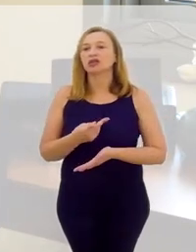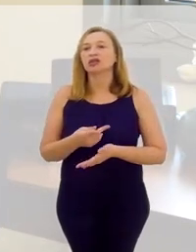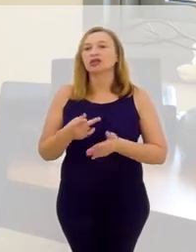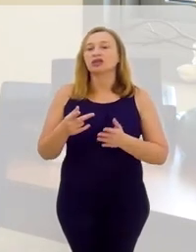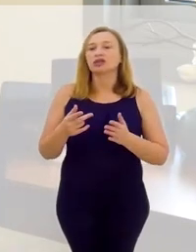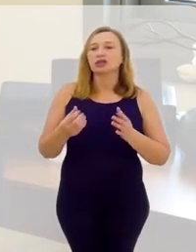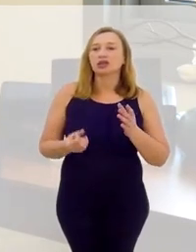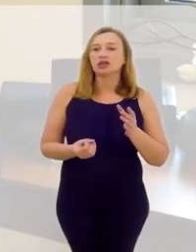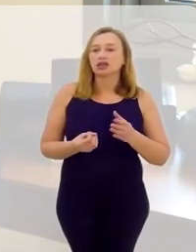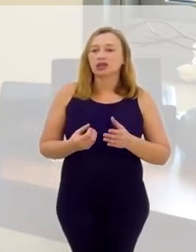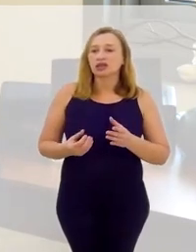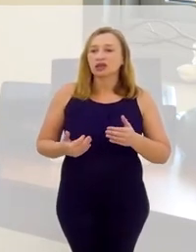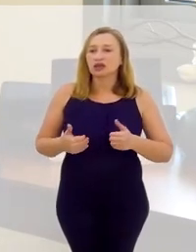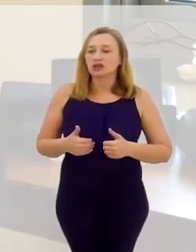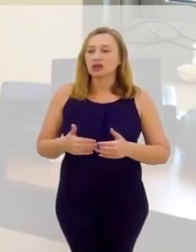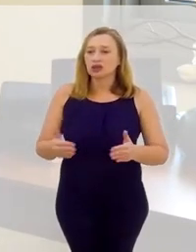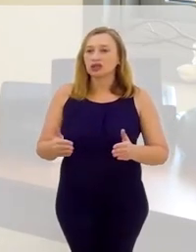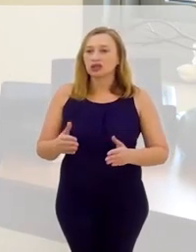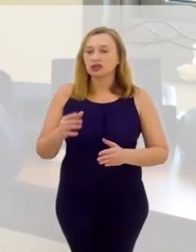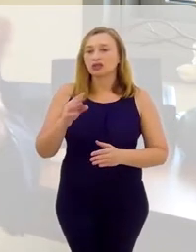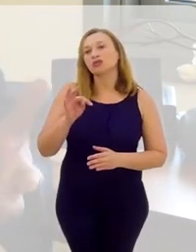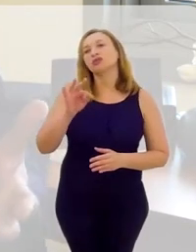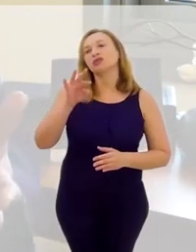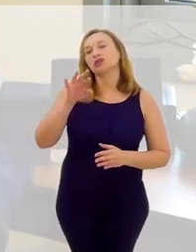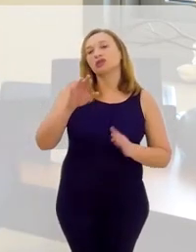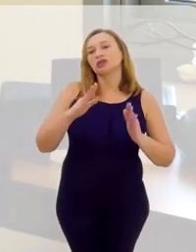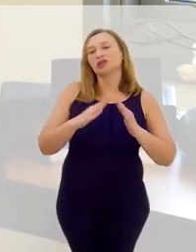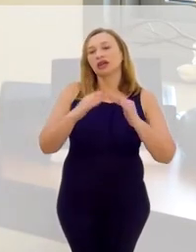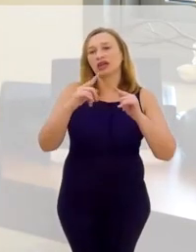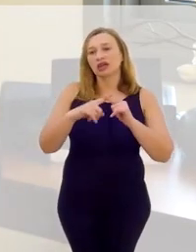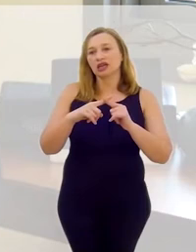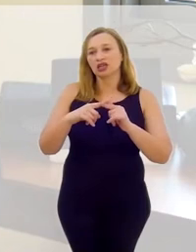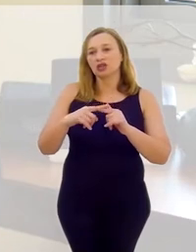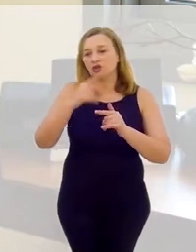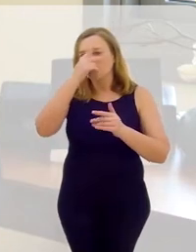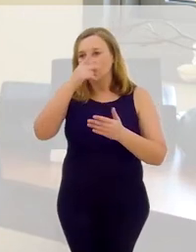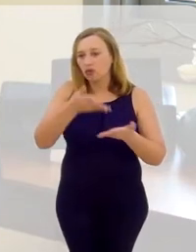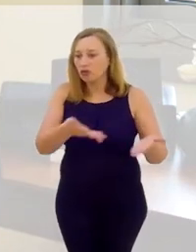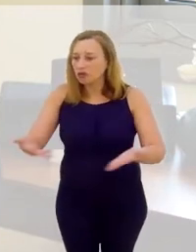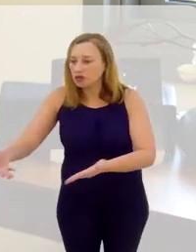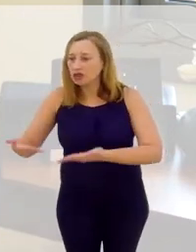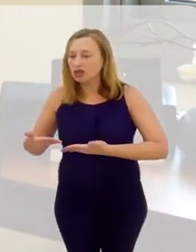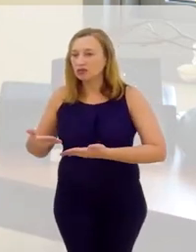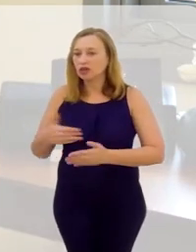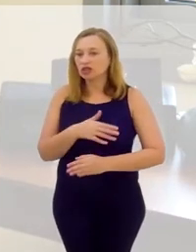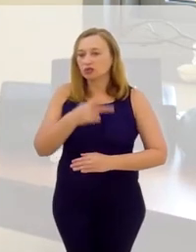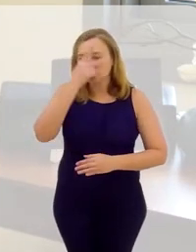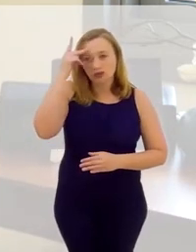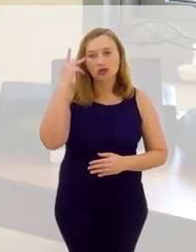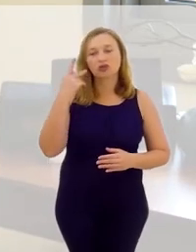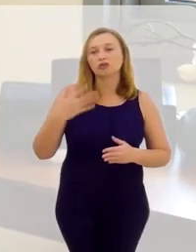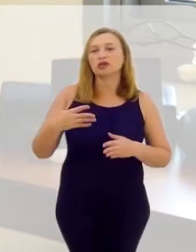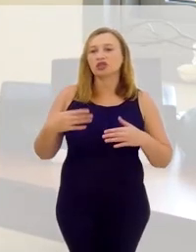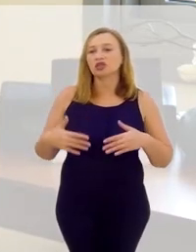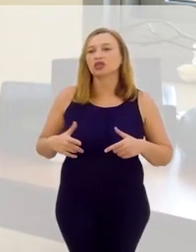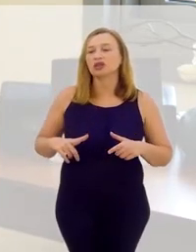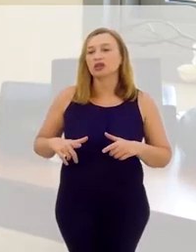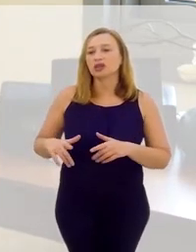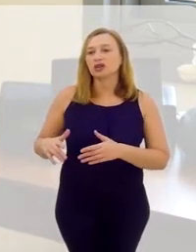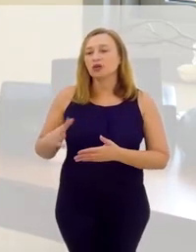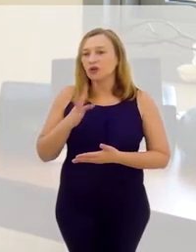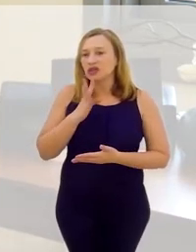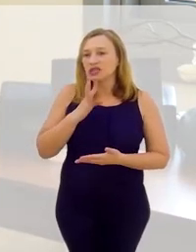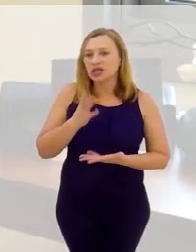como foi aqui a dedicação do templo, uhum. né, que convidamos a sociedade para comparecer, mas fora esses eventos nós não temos nada.